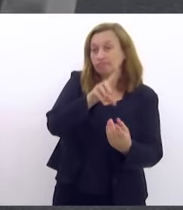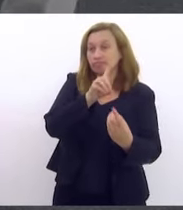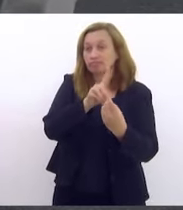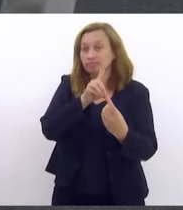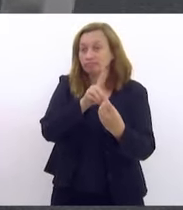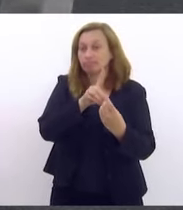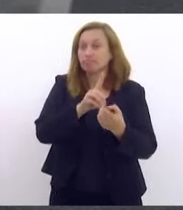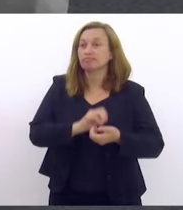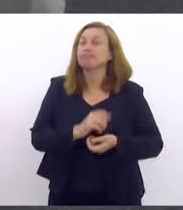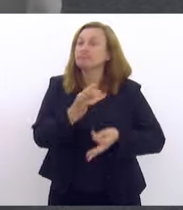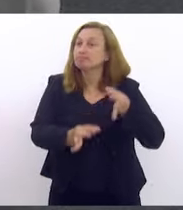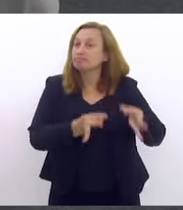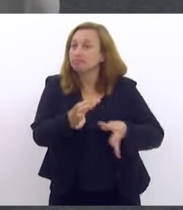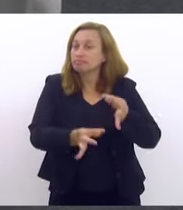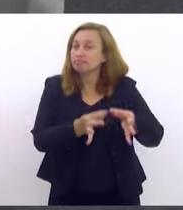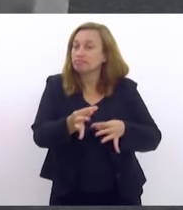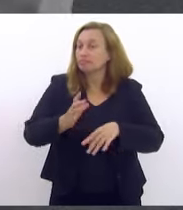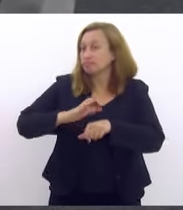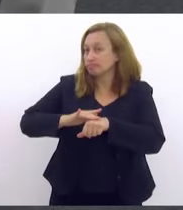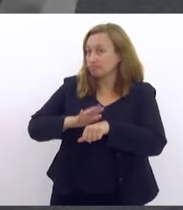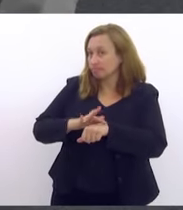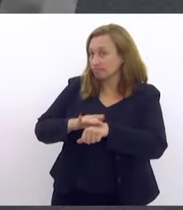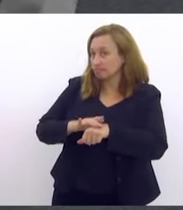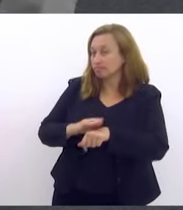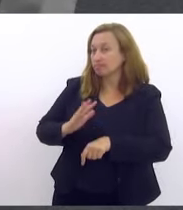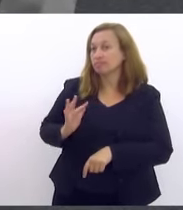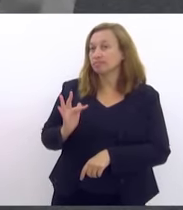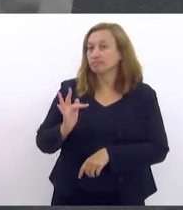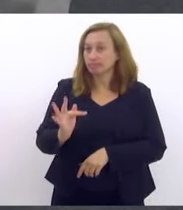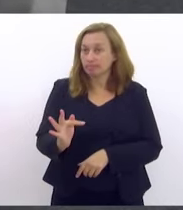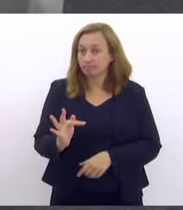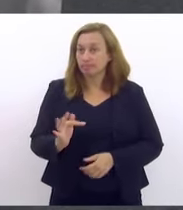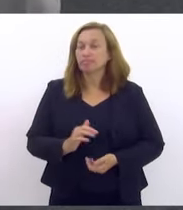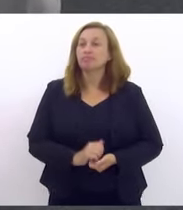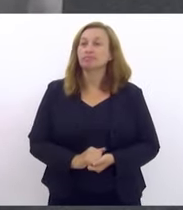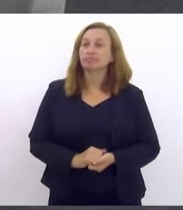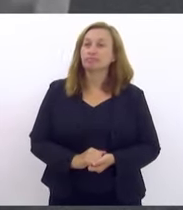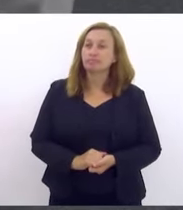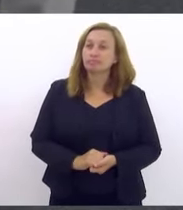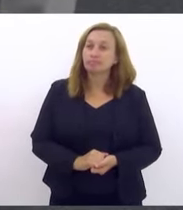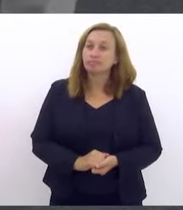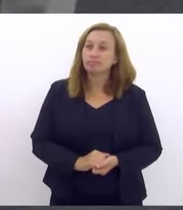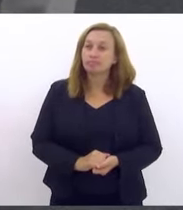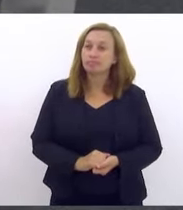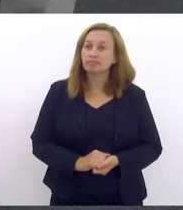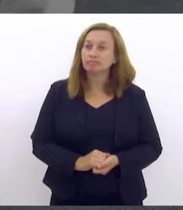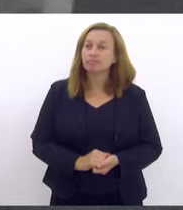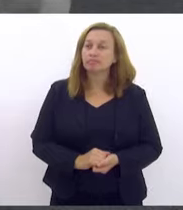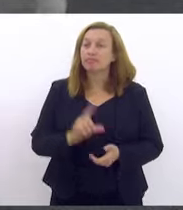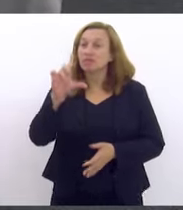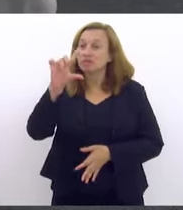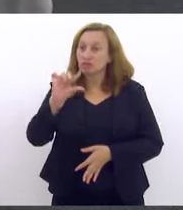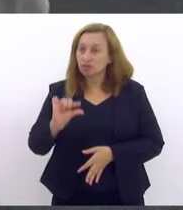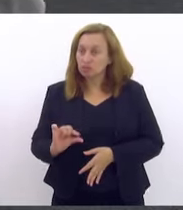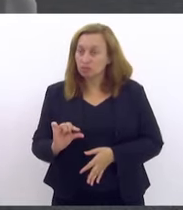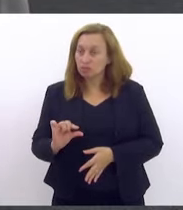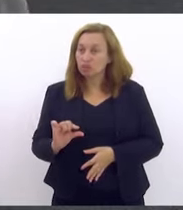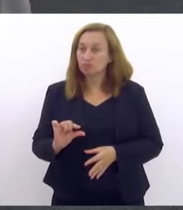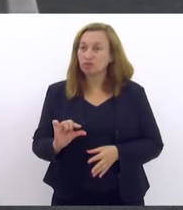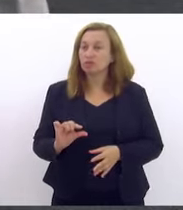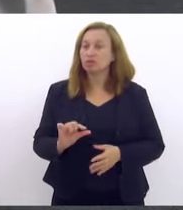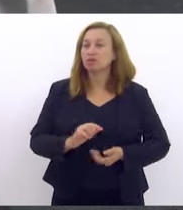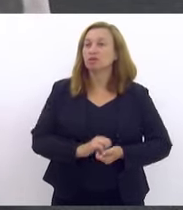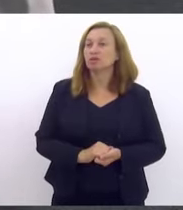diagnóstico e tratamento da doença na Baixada, visando acolher os casos e reduzir a